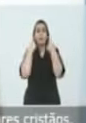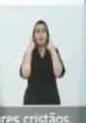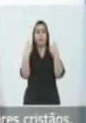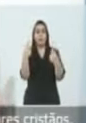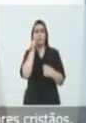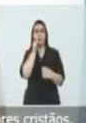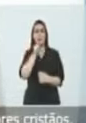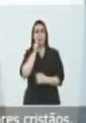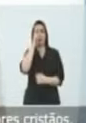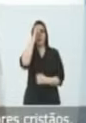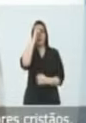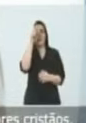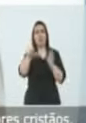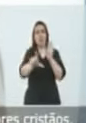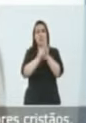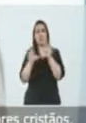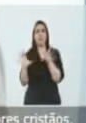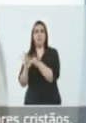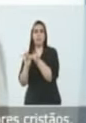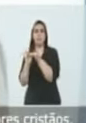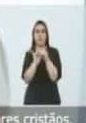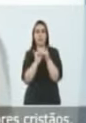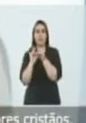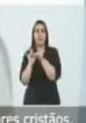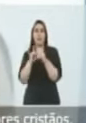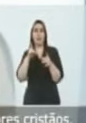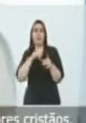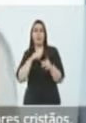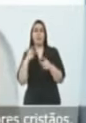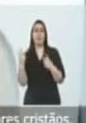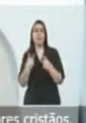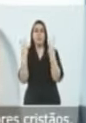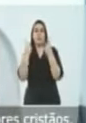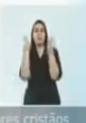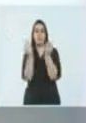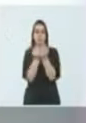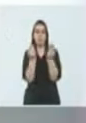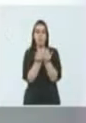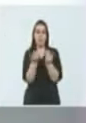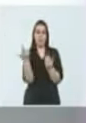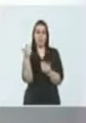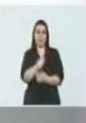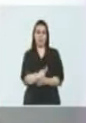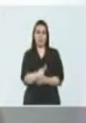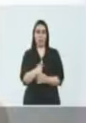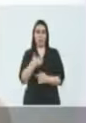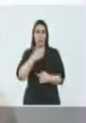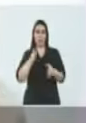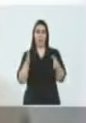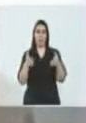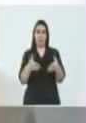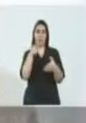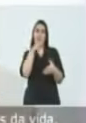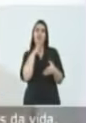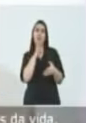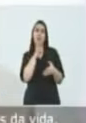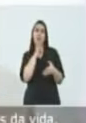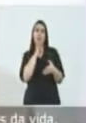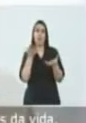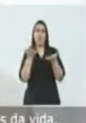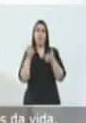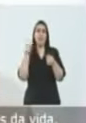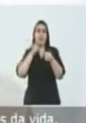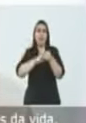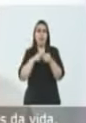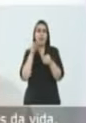leis em favor da coletividade e resgatando os valores cristãos. As minhas bandeiras você já conhece. Quero voltar a